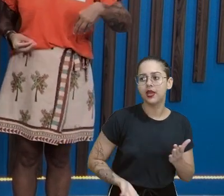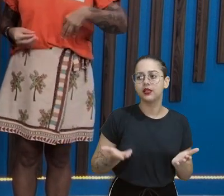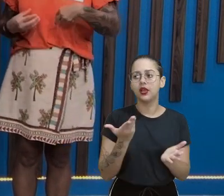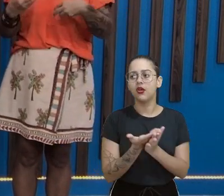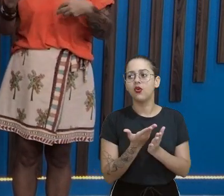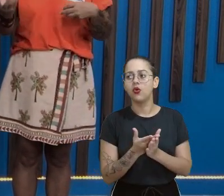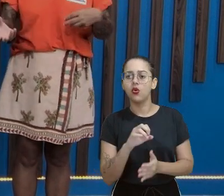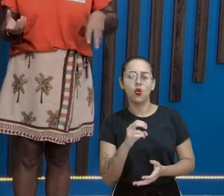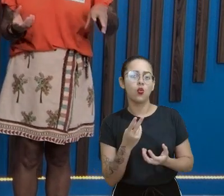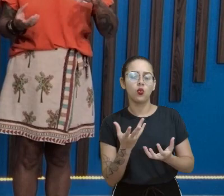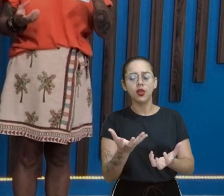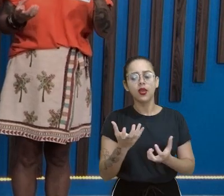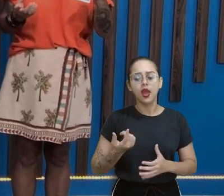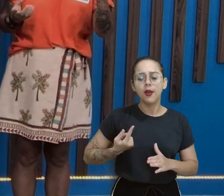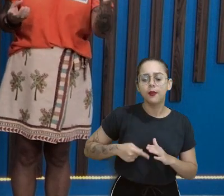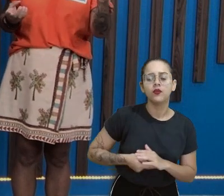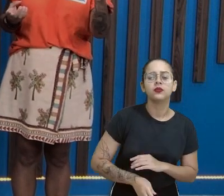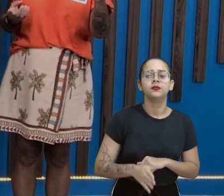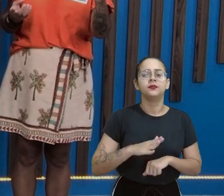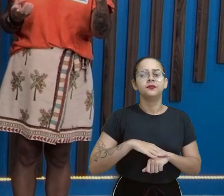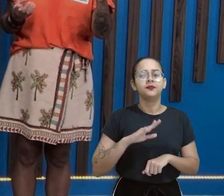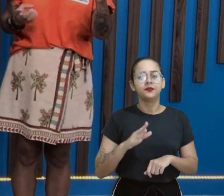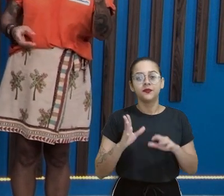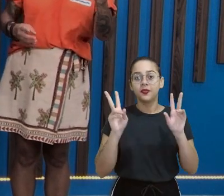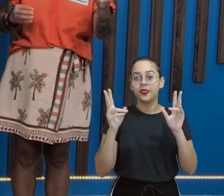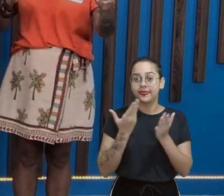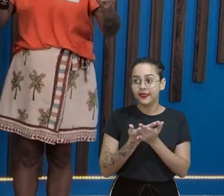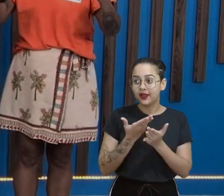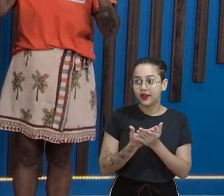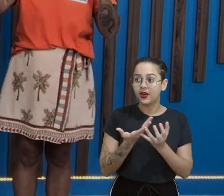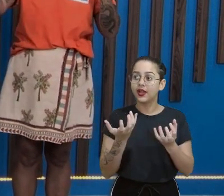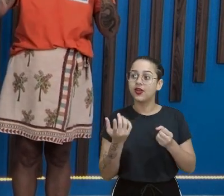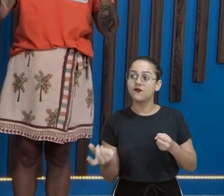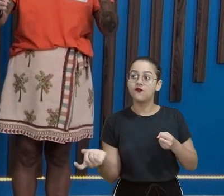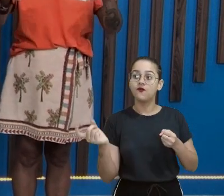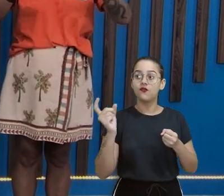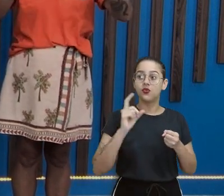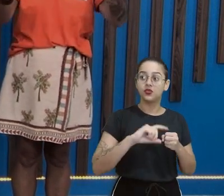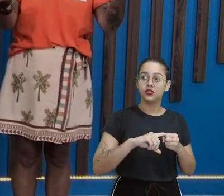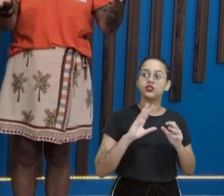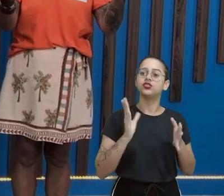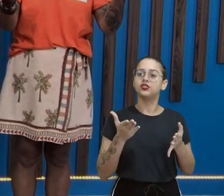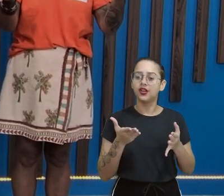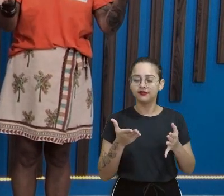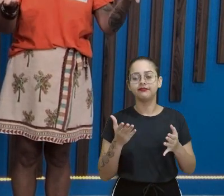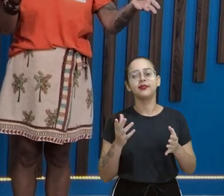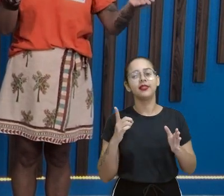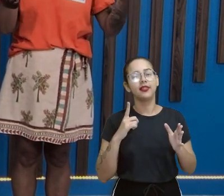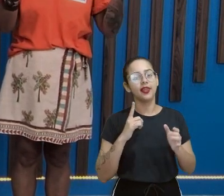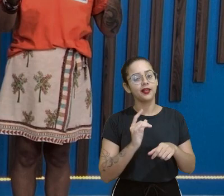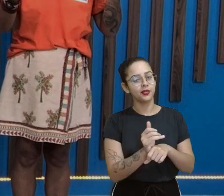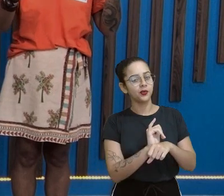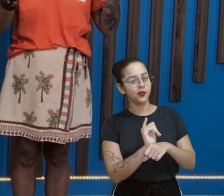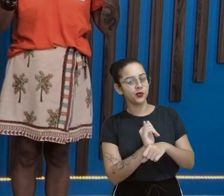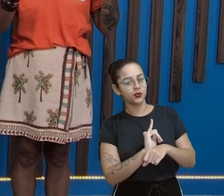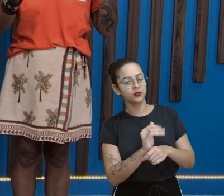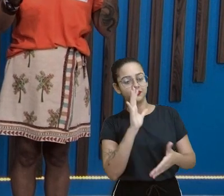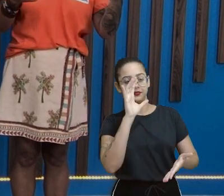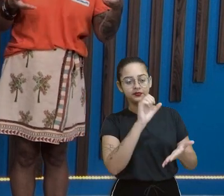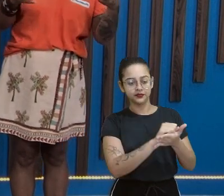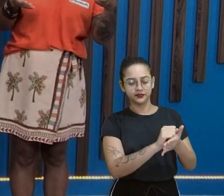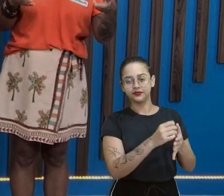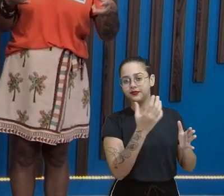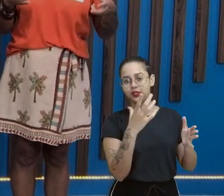ou gostaria de aprofundar mais, gostou daquela aula em específico, quer voltar a algum ponto, já entre no nosso repositório. Entra lá,